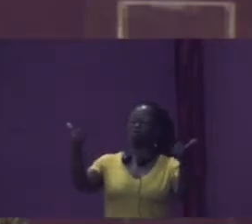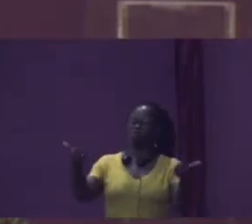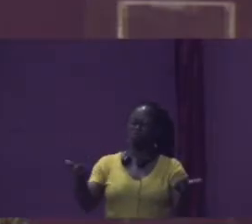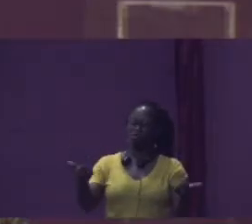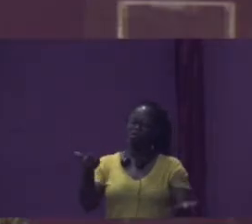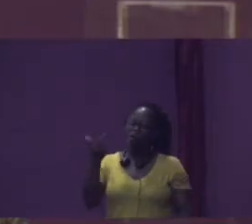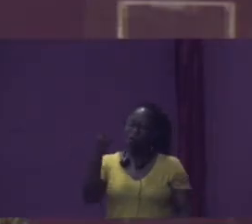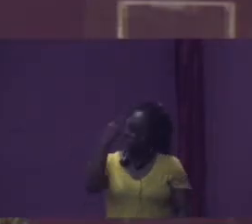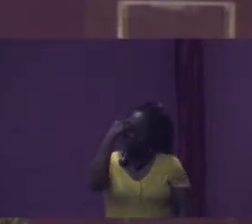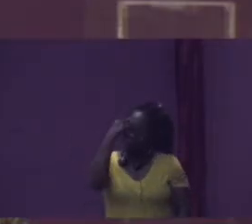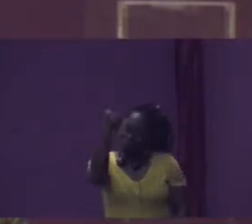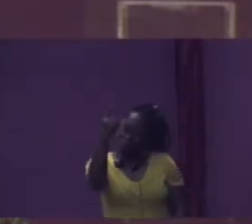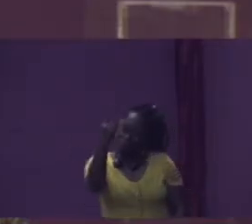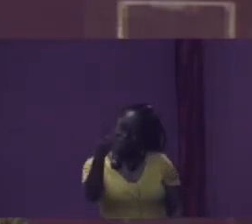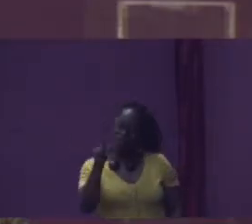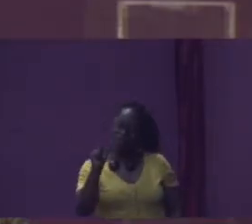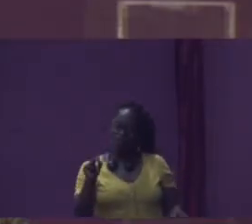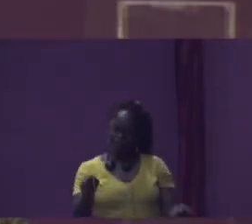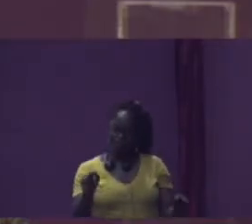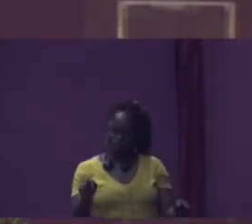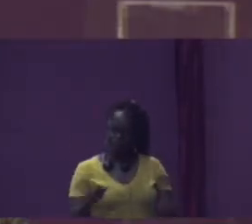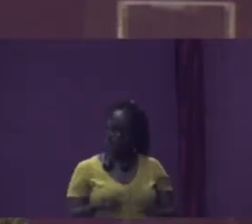de que não há